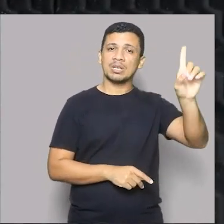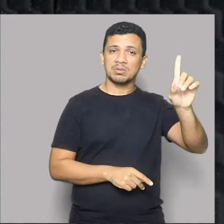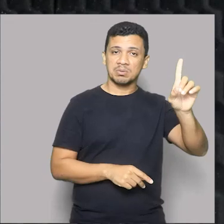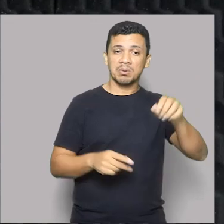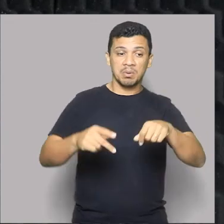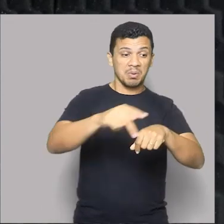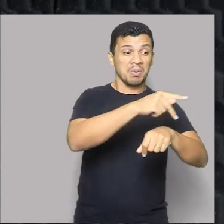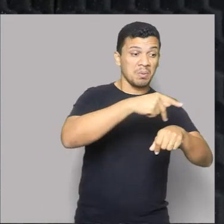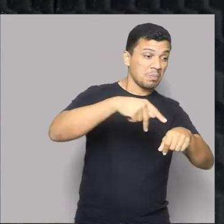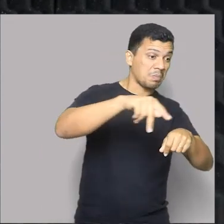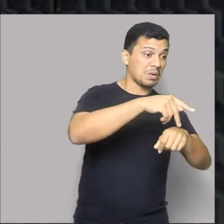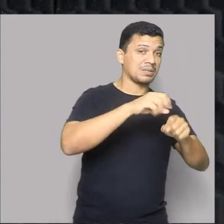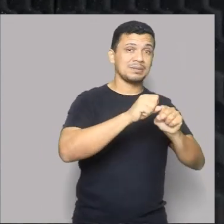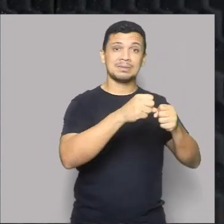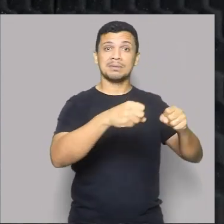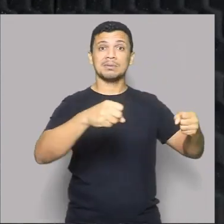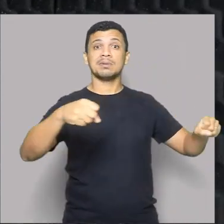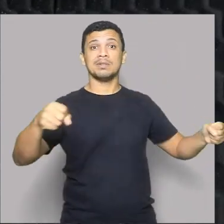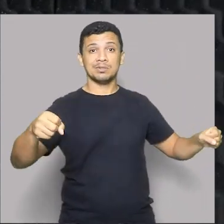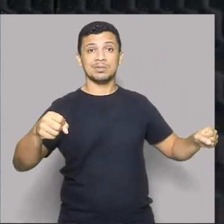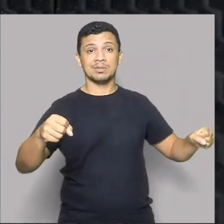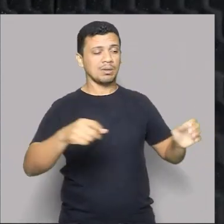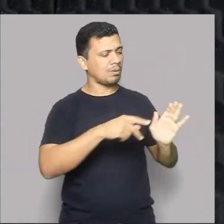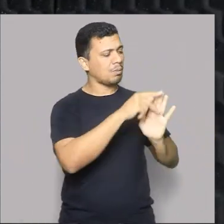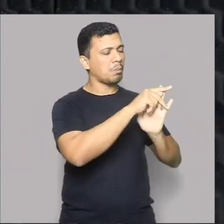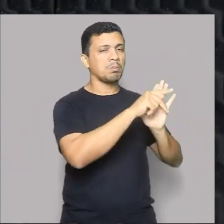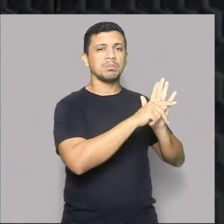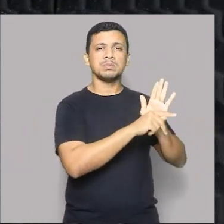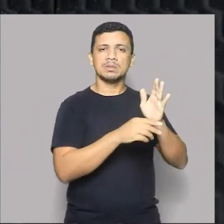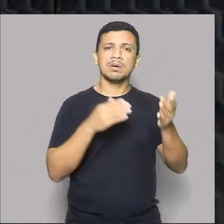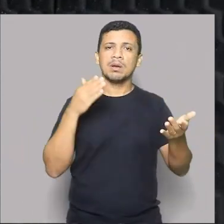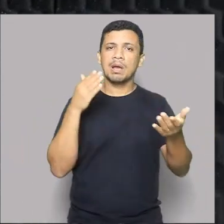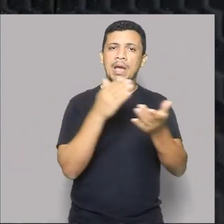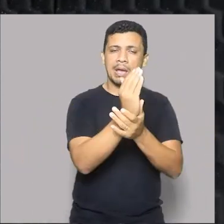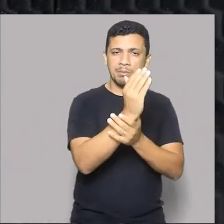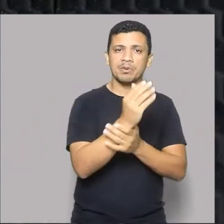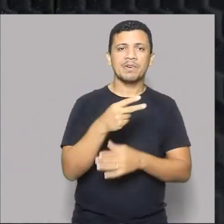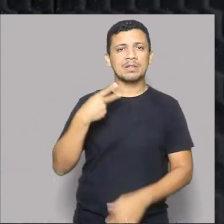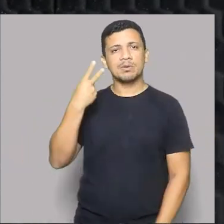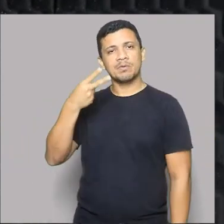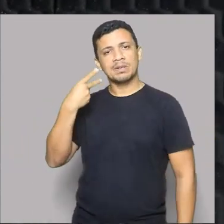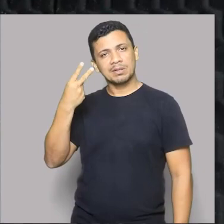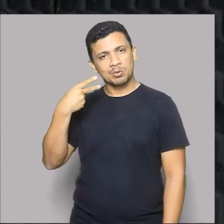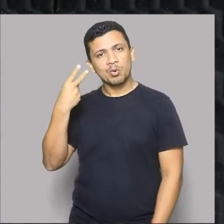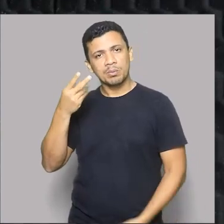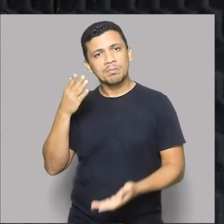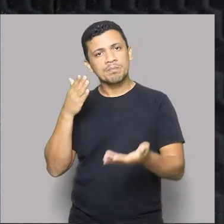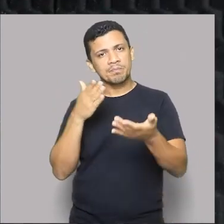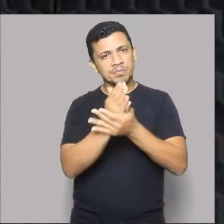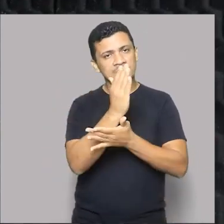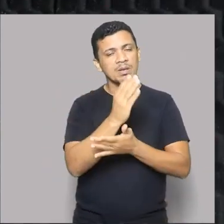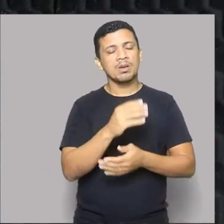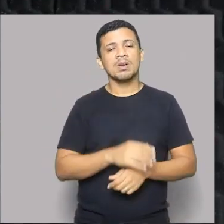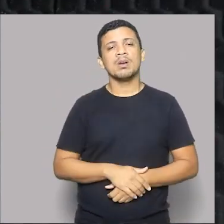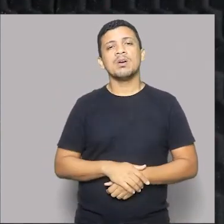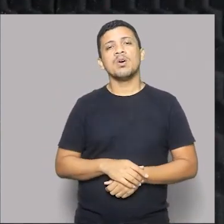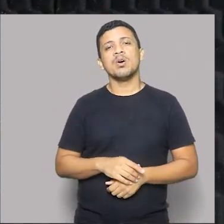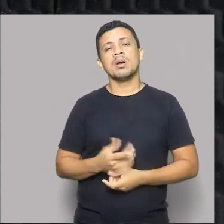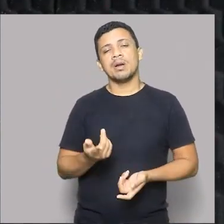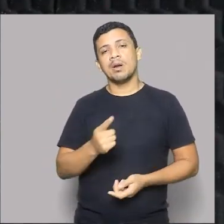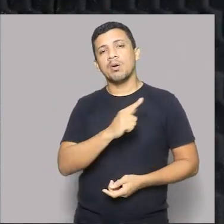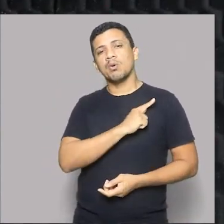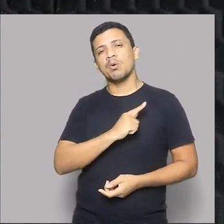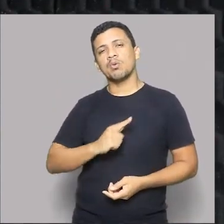extenso territorialmente, esse plano diretor é aprovado pela Câmara Municipal, que é o governo executor mais próximo,